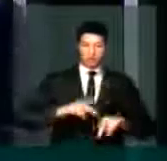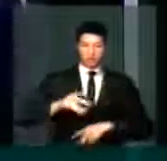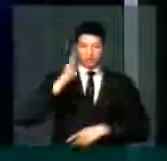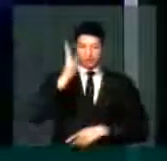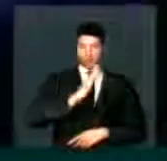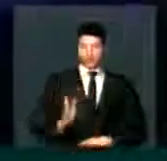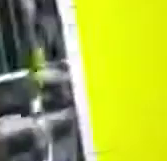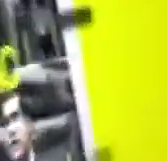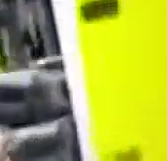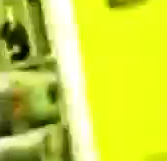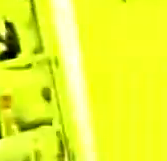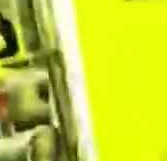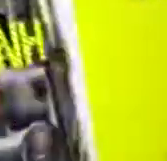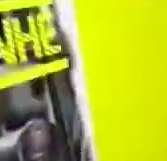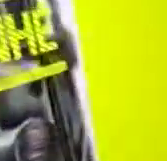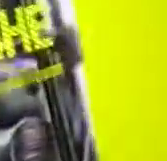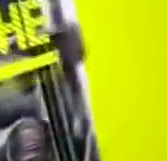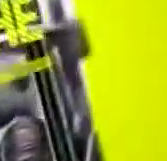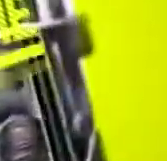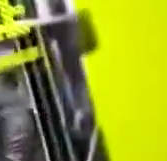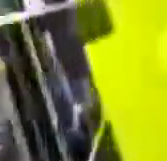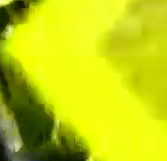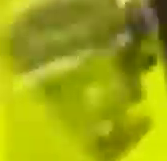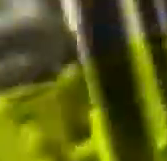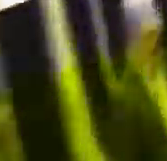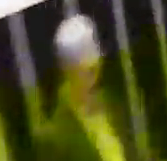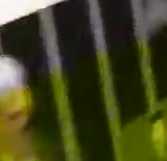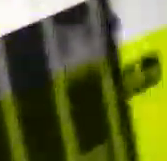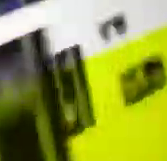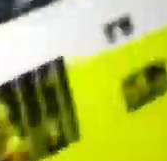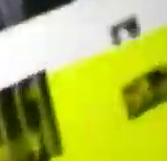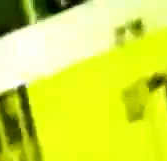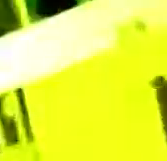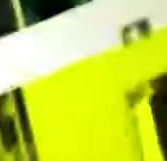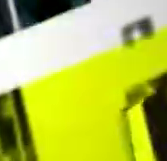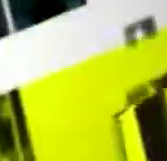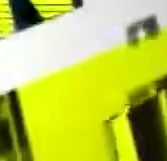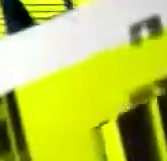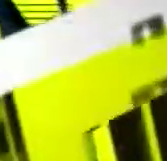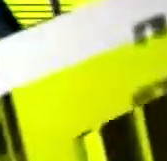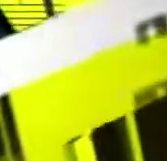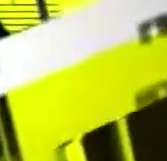brasileira. Que não que sejam menos importantes.